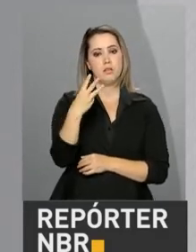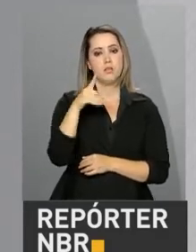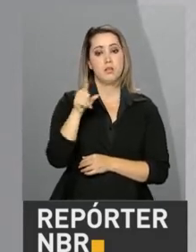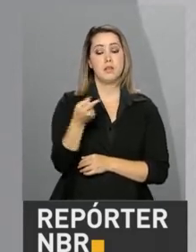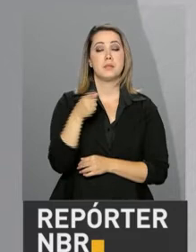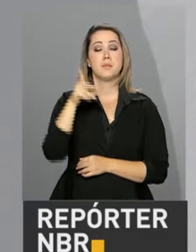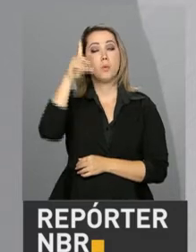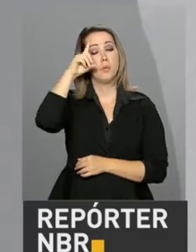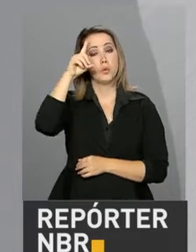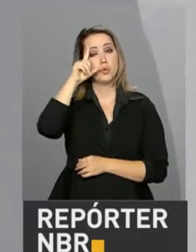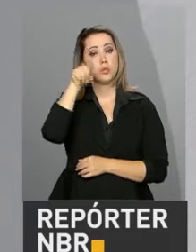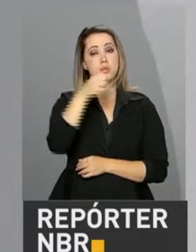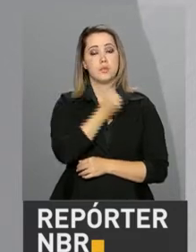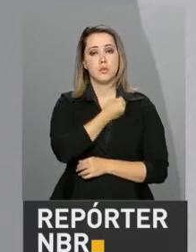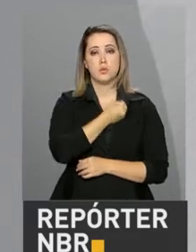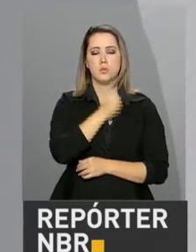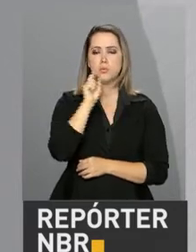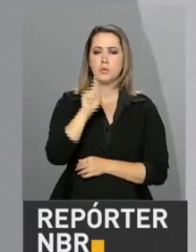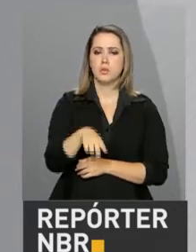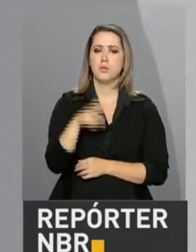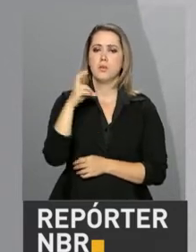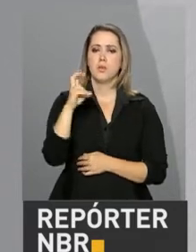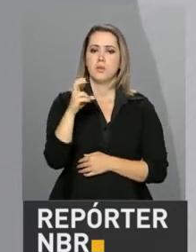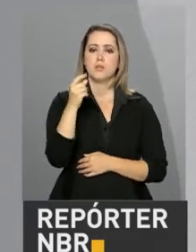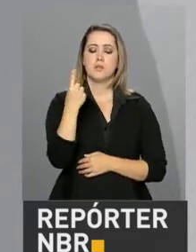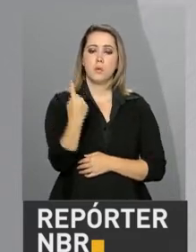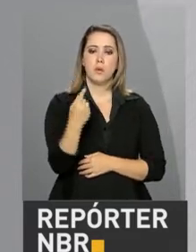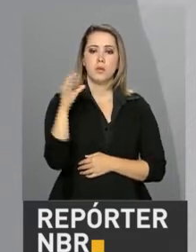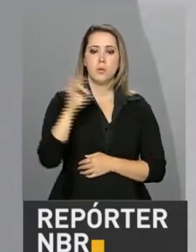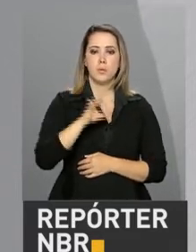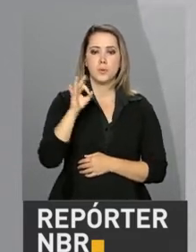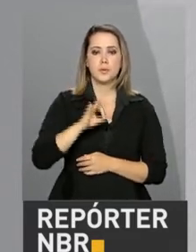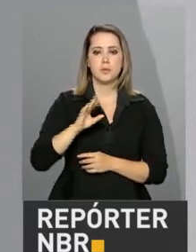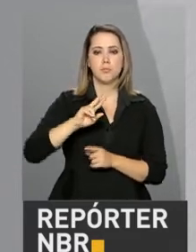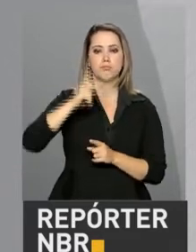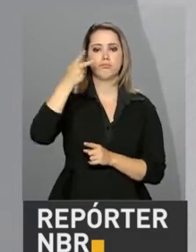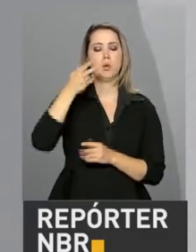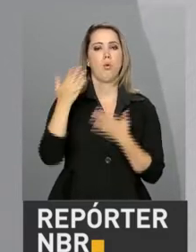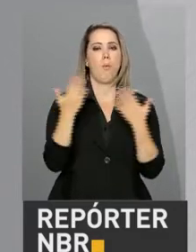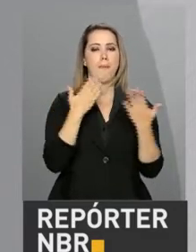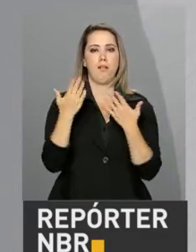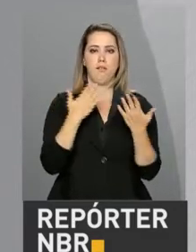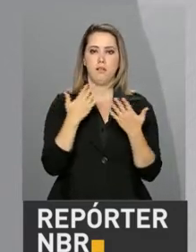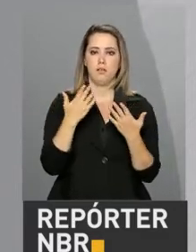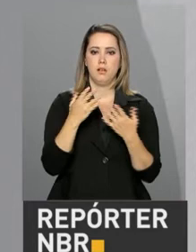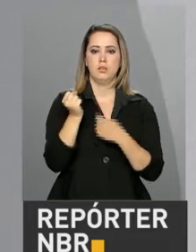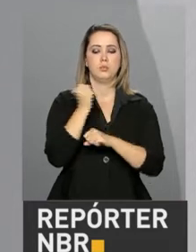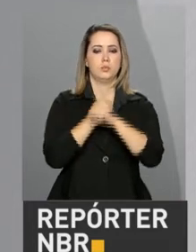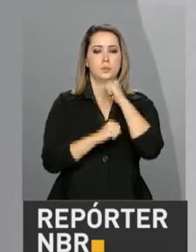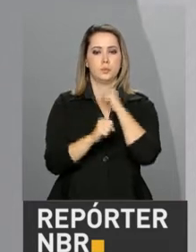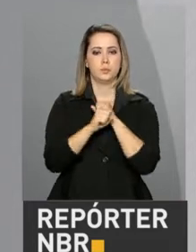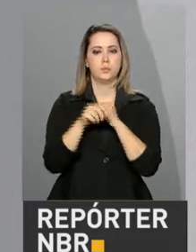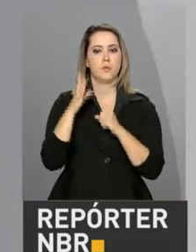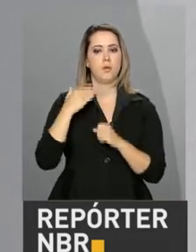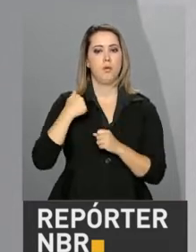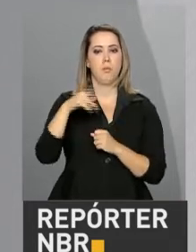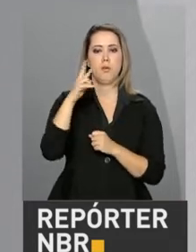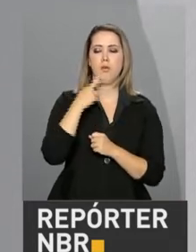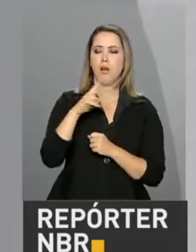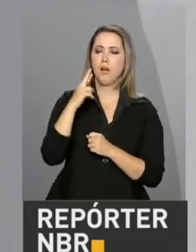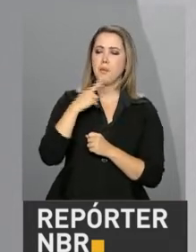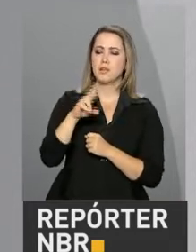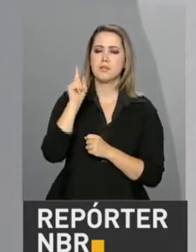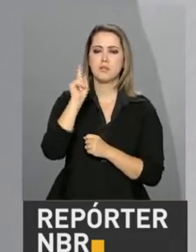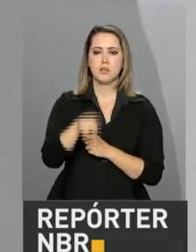dia. Esse número é cerca de 51% maior que o ano anterior. A maioria dos relatos de